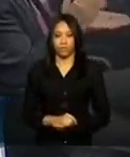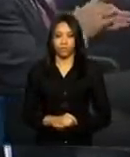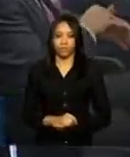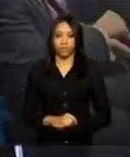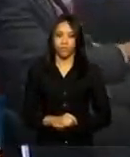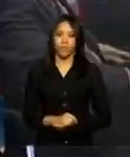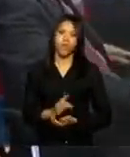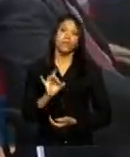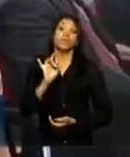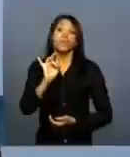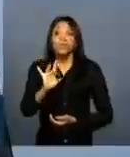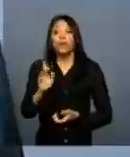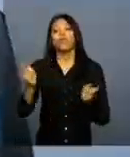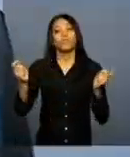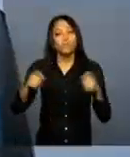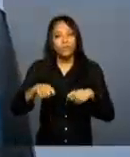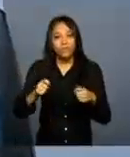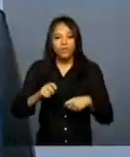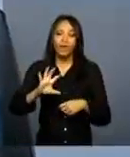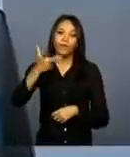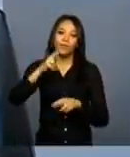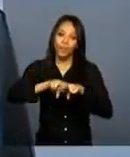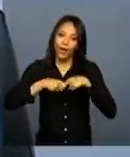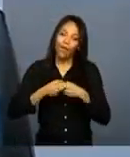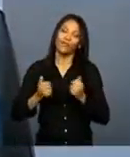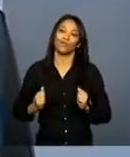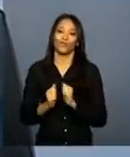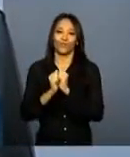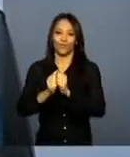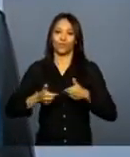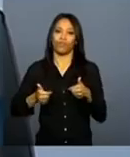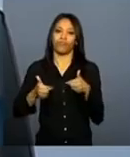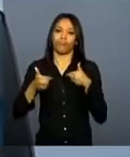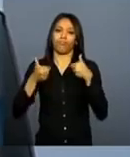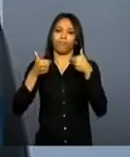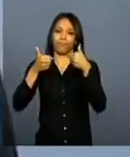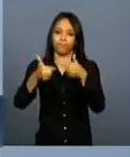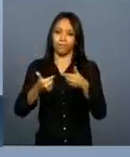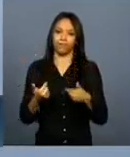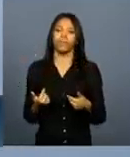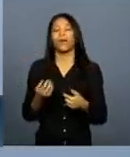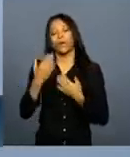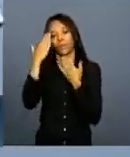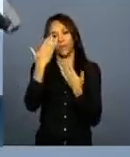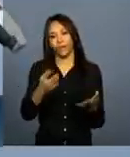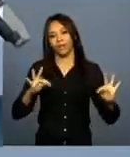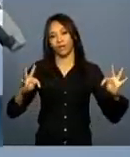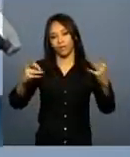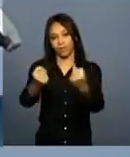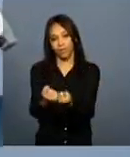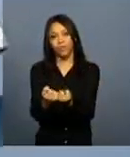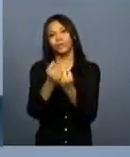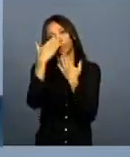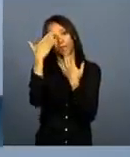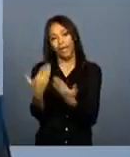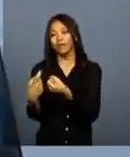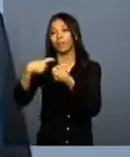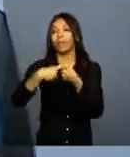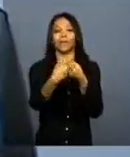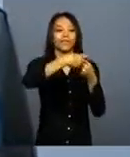Isso só aconteceu porque nós estamos juntos nessa caminhada, temos que continuar juntos. Muito obrigado a todos, muito obrigado aos nossos